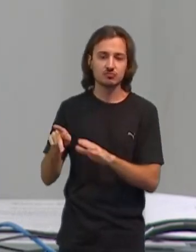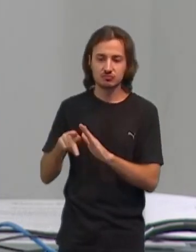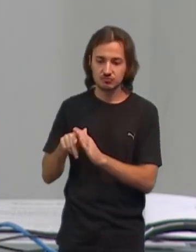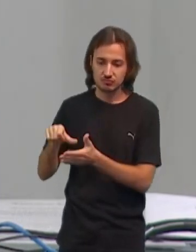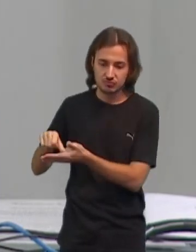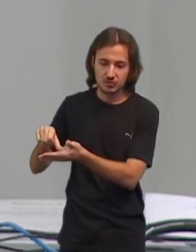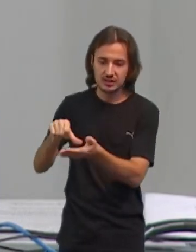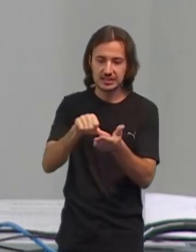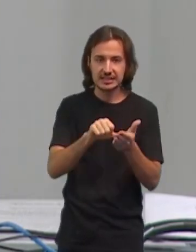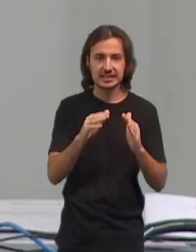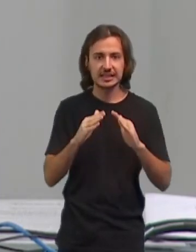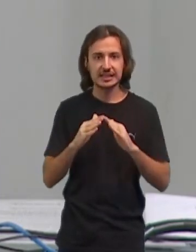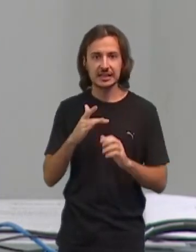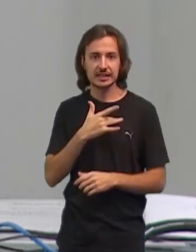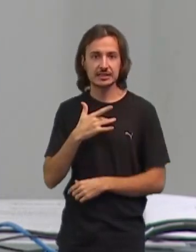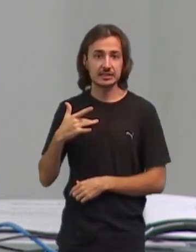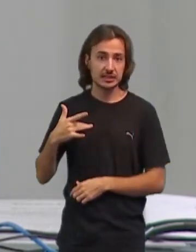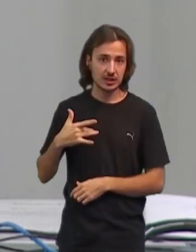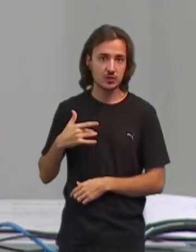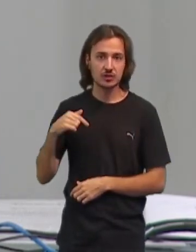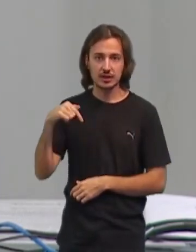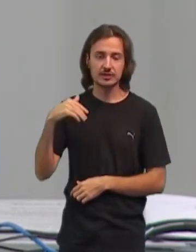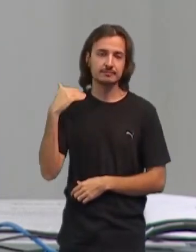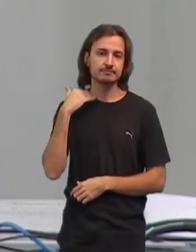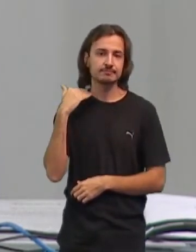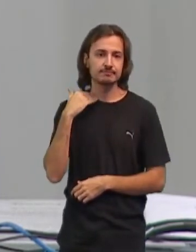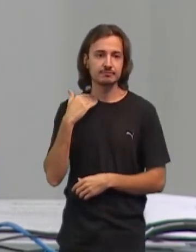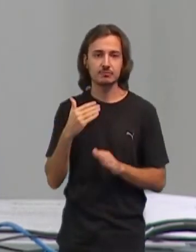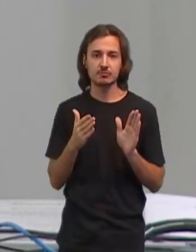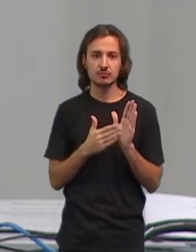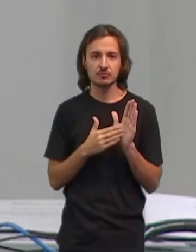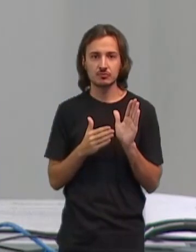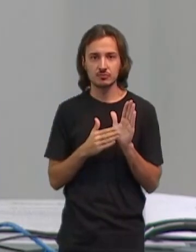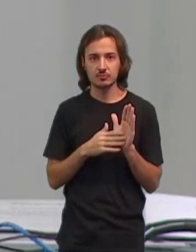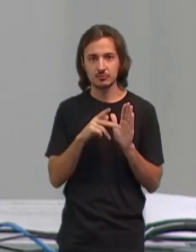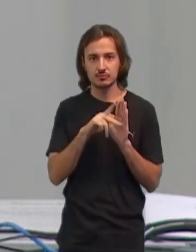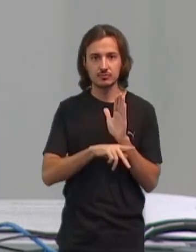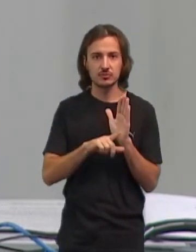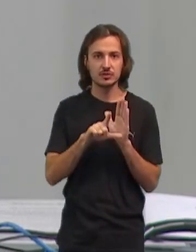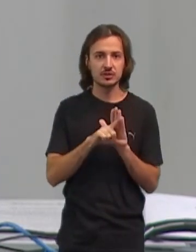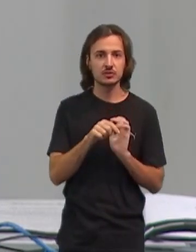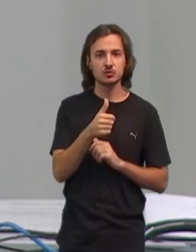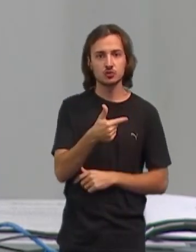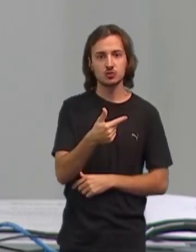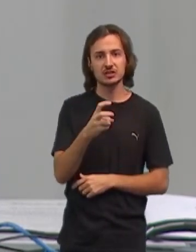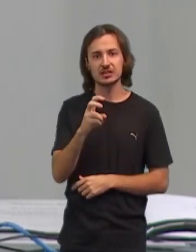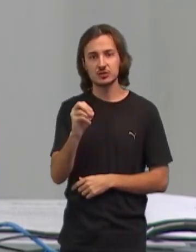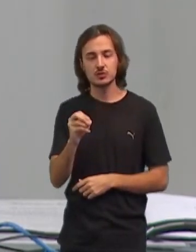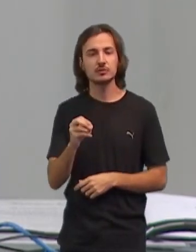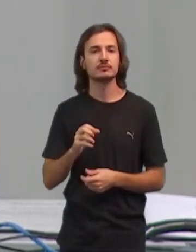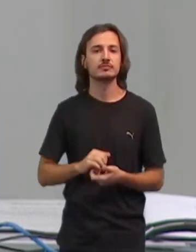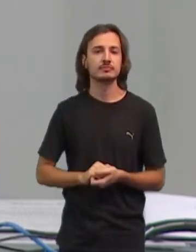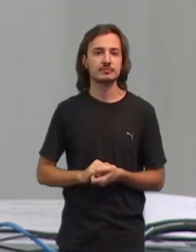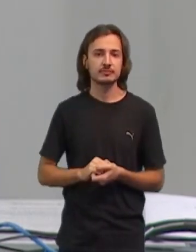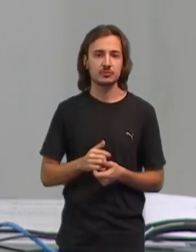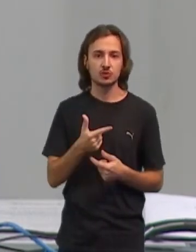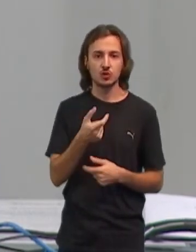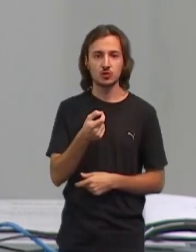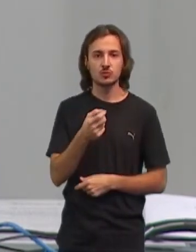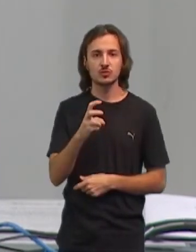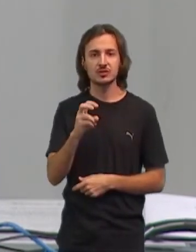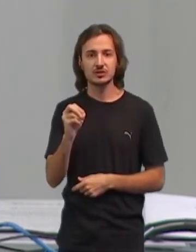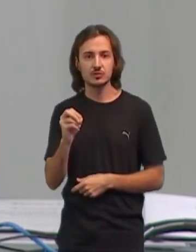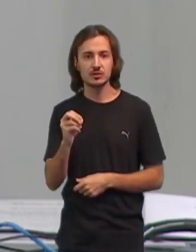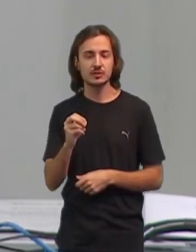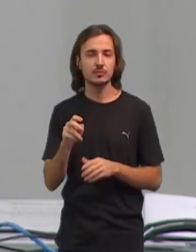básicas de saúde do município de Juiz de Fora. Proposição, projeto de lei 205/2023, autoria vereador Juraci Schaefer.